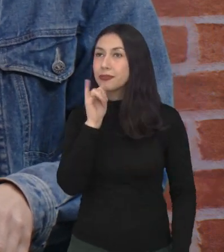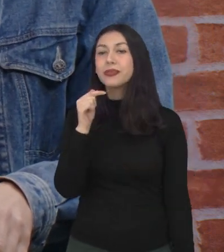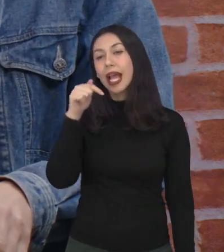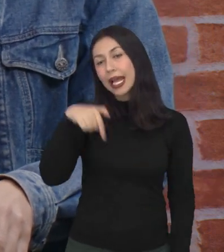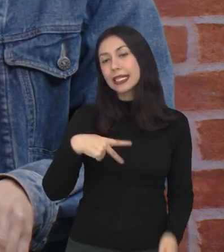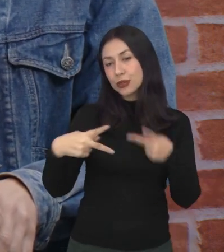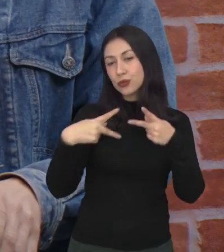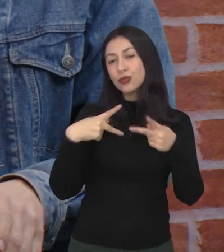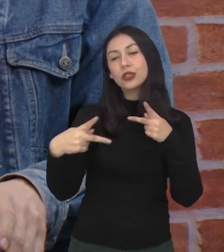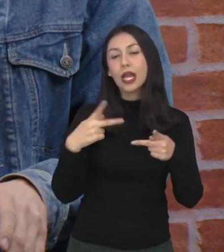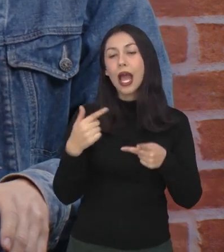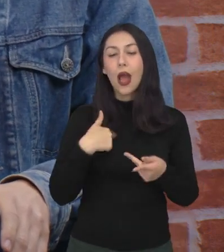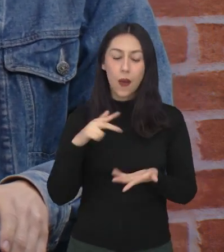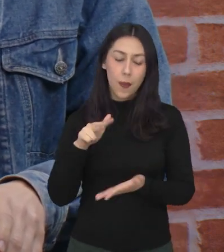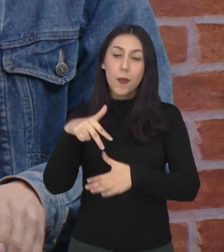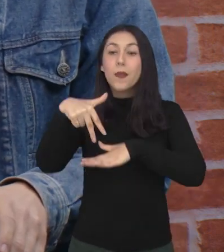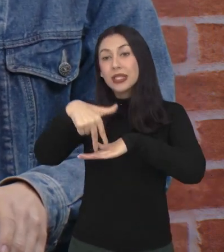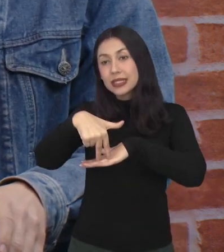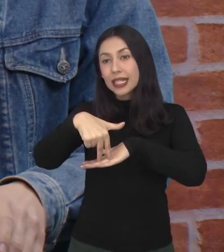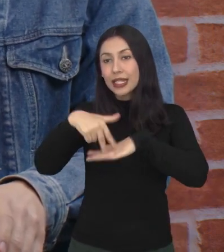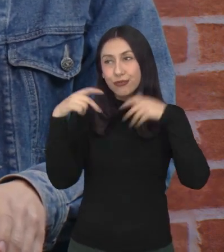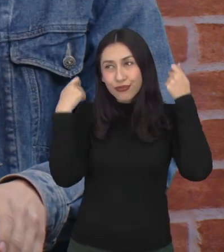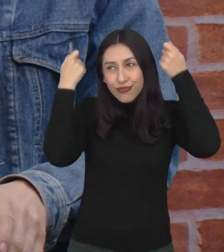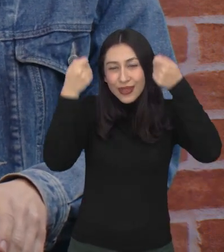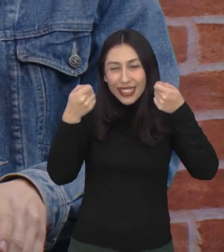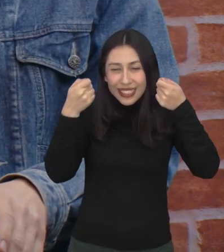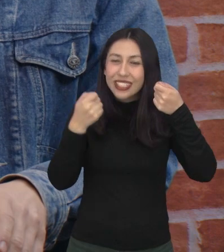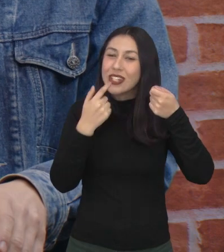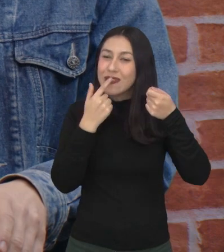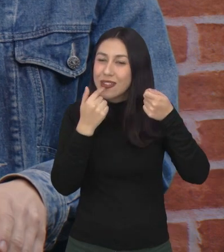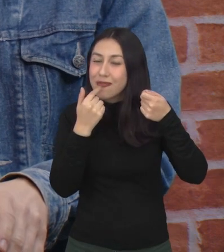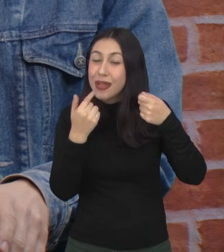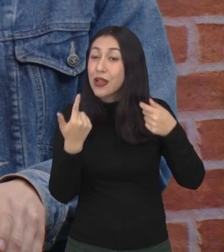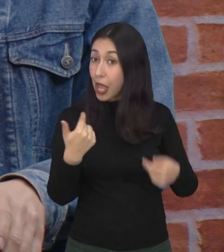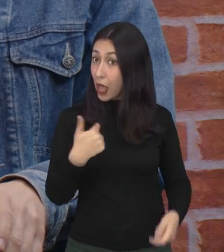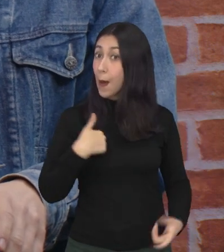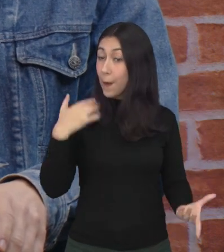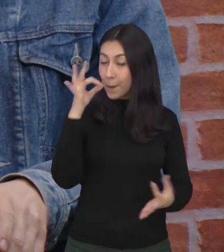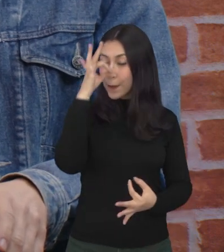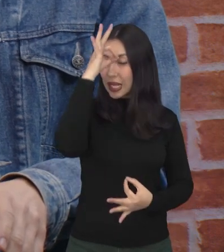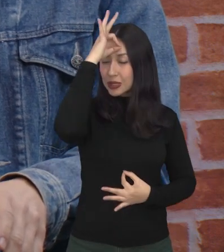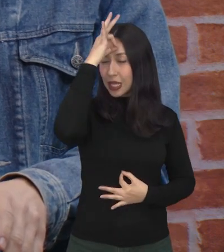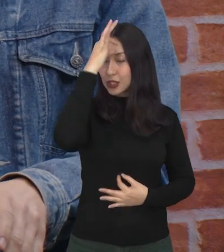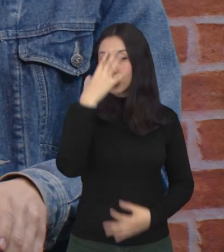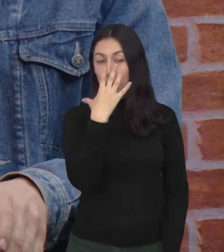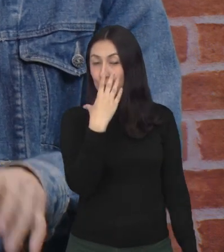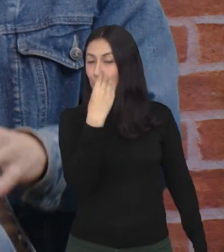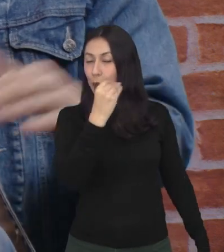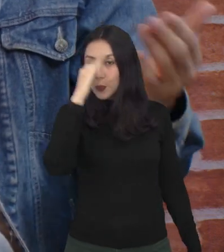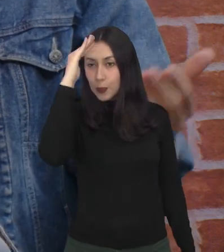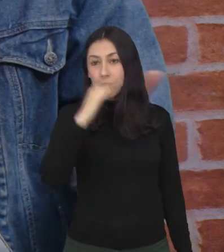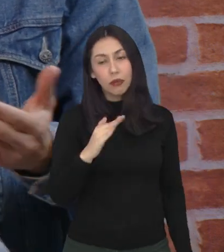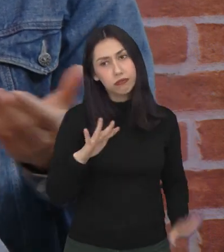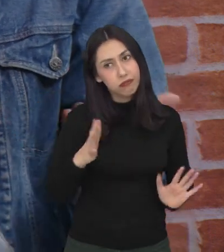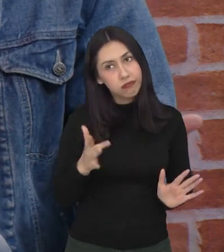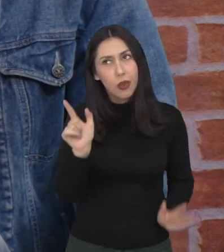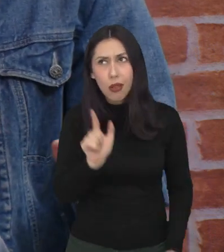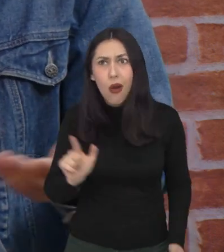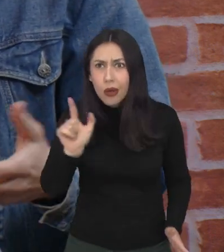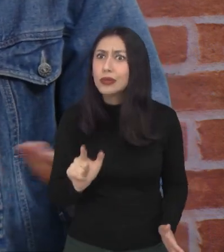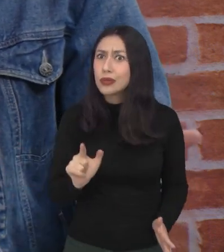tem série nos streamings da vida, tem o filme, né? Já saíram 2 filmes, tem a Turma da Mônica jovem, mas eu acho que tem